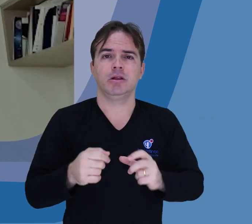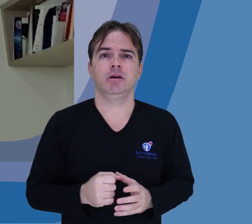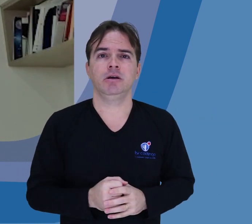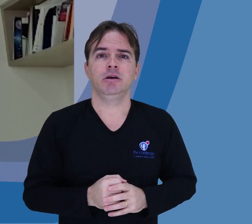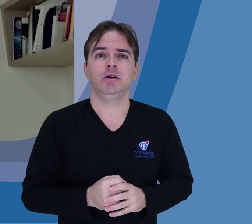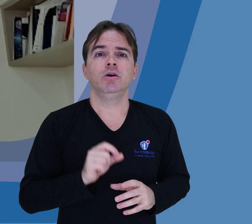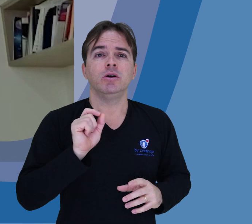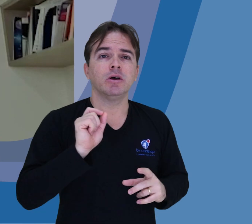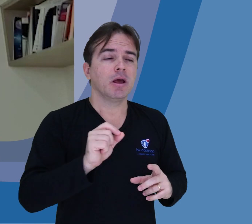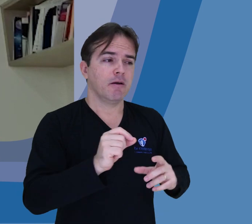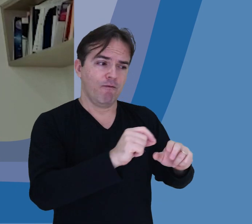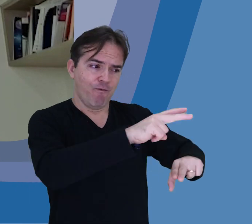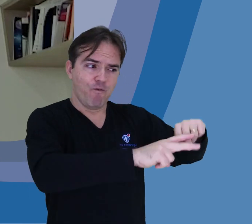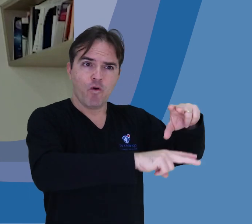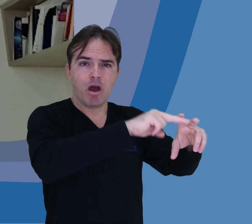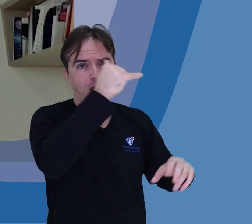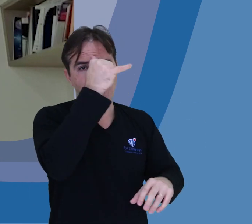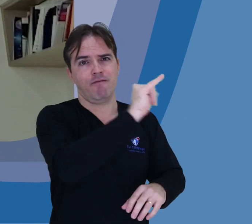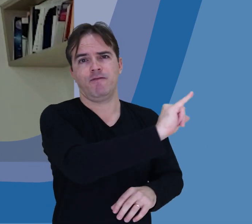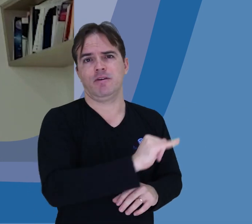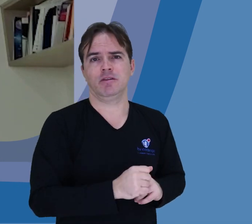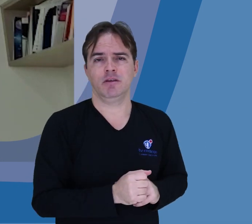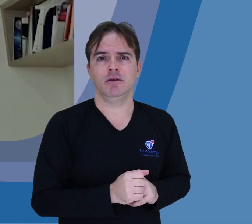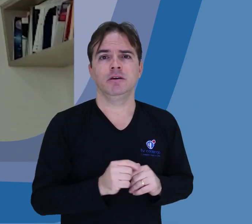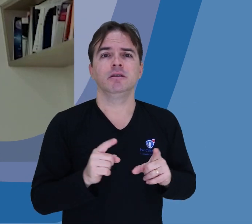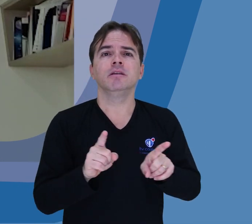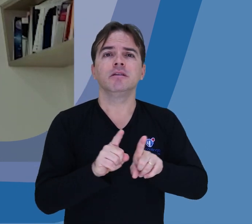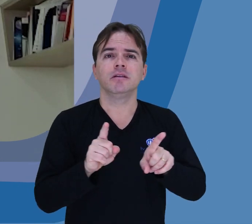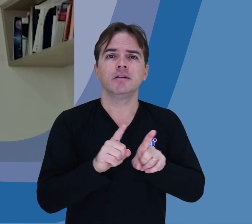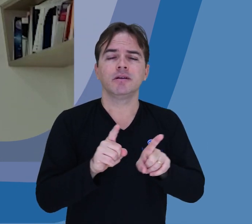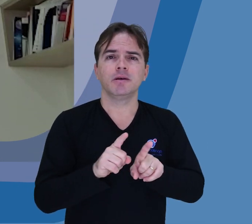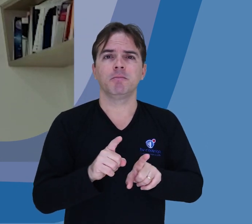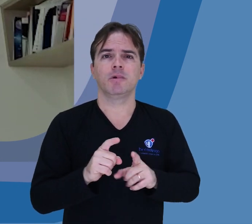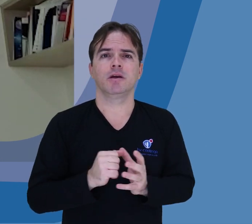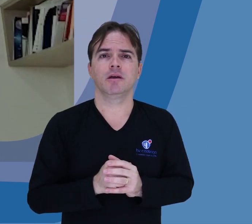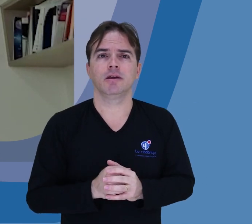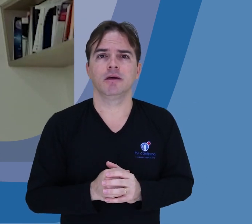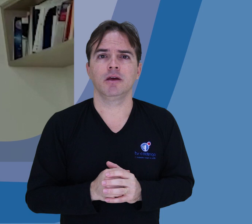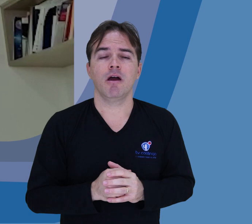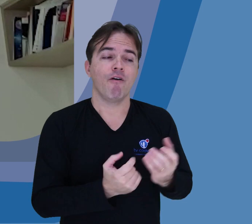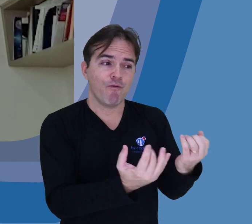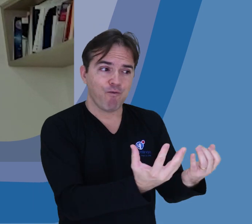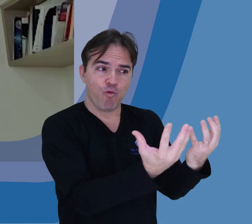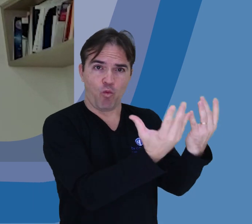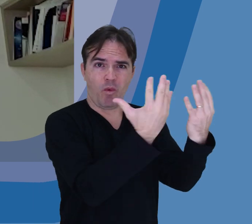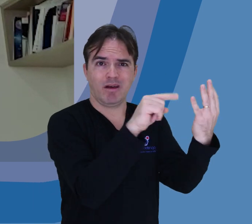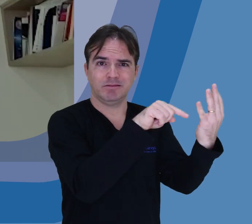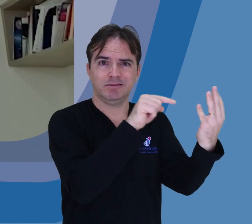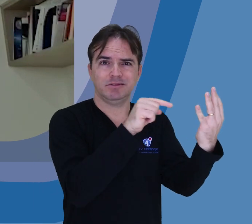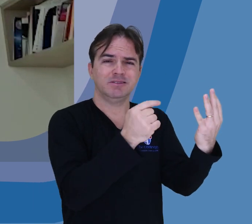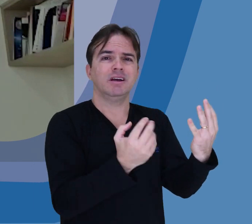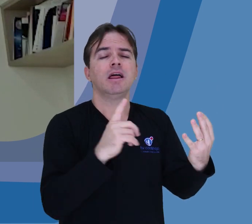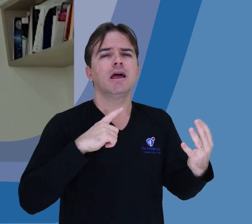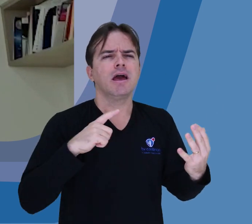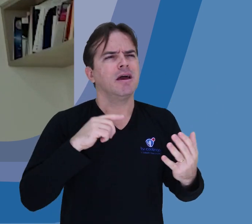para se habitar de fazer fogueira né que isso levar a fumaça a gente sabe que é um uma